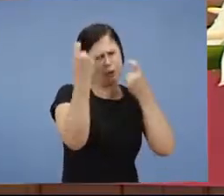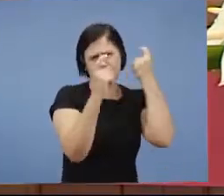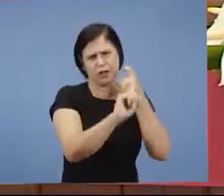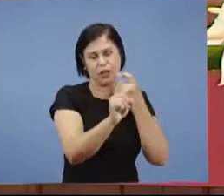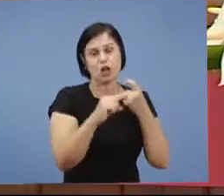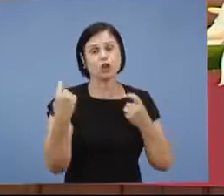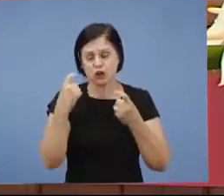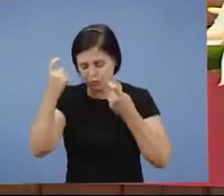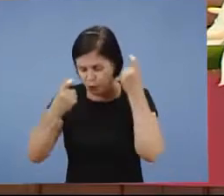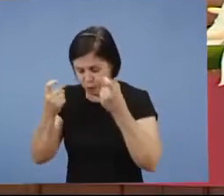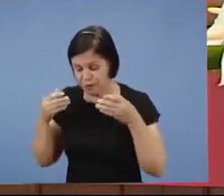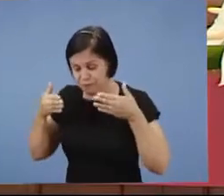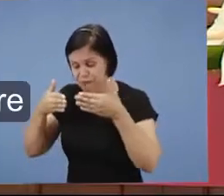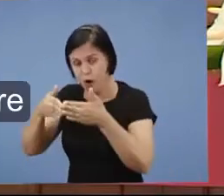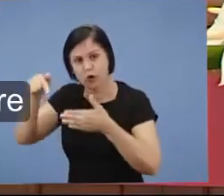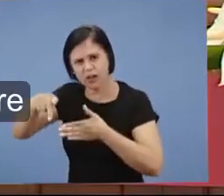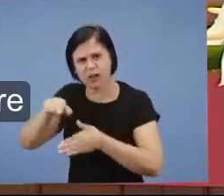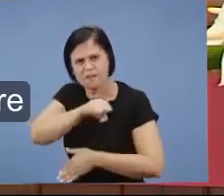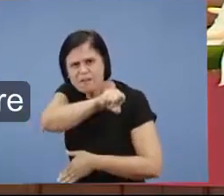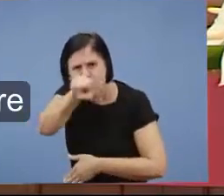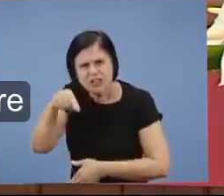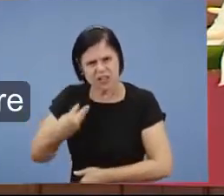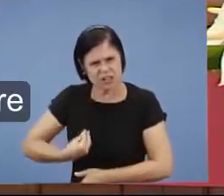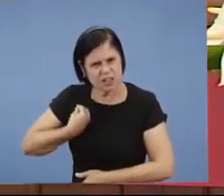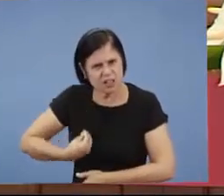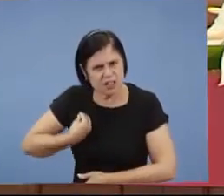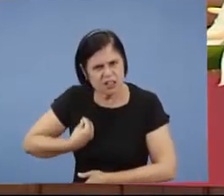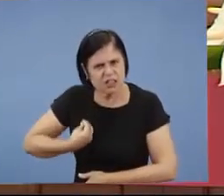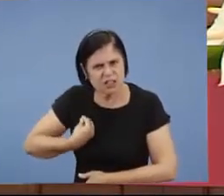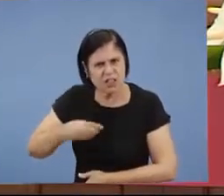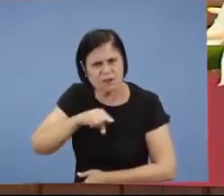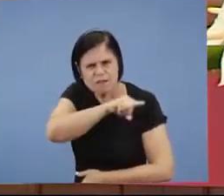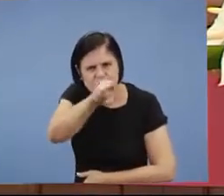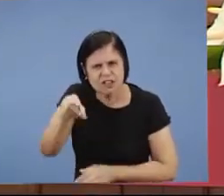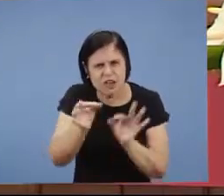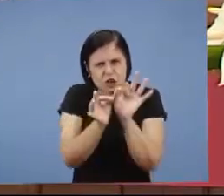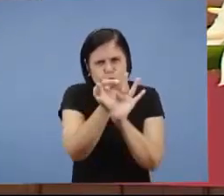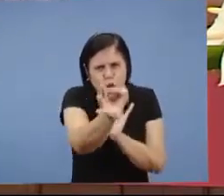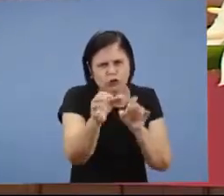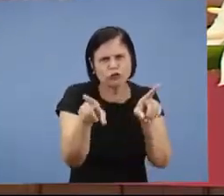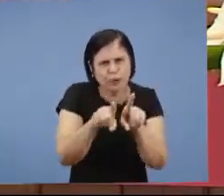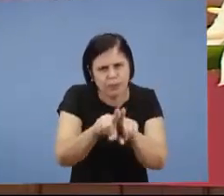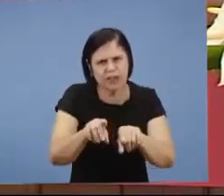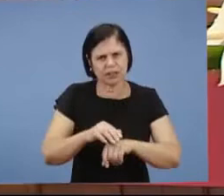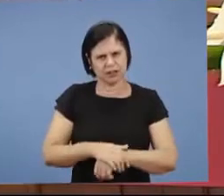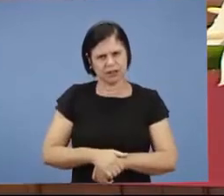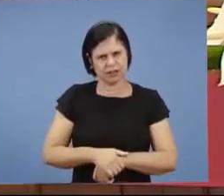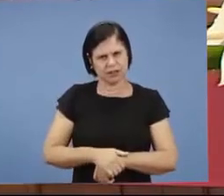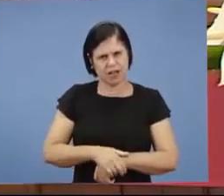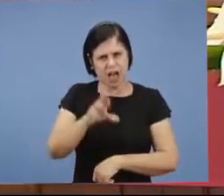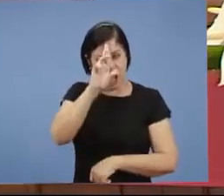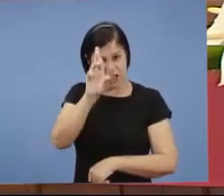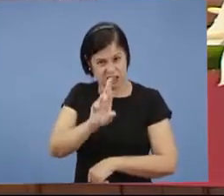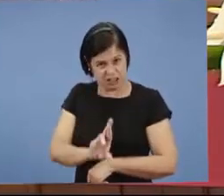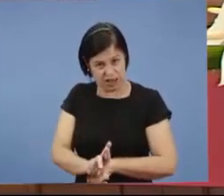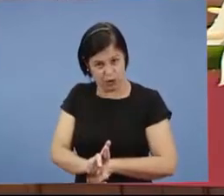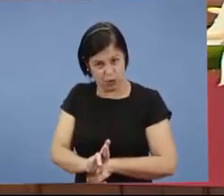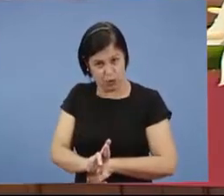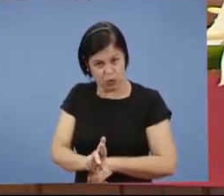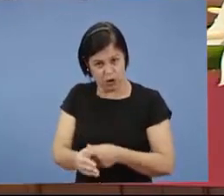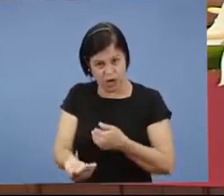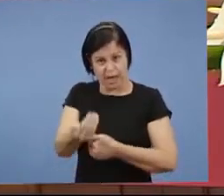Nossa preocupação está aqui, na cabeça dos que estão aqui e dos que estão nos ouvindo. A carne,